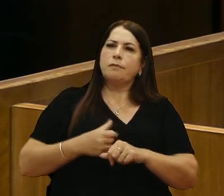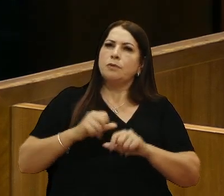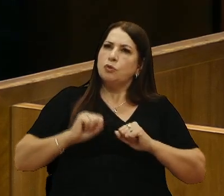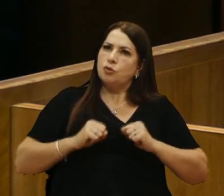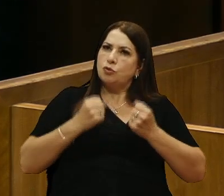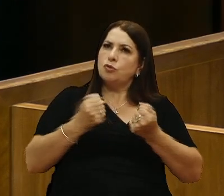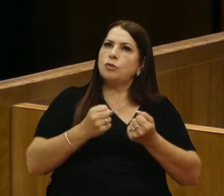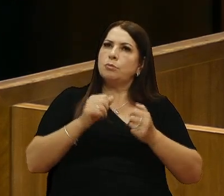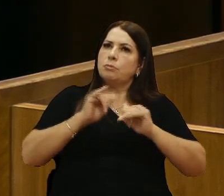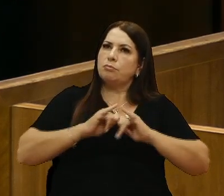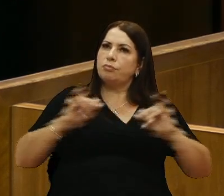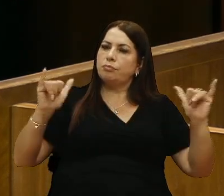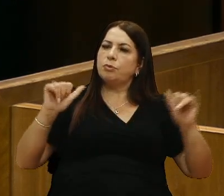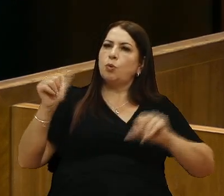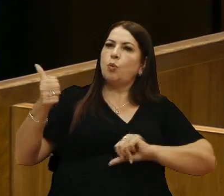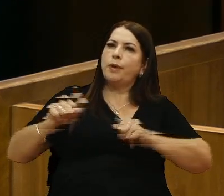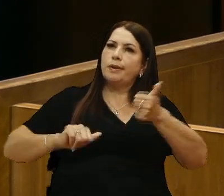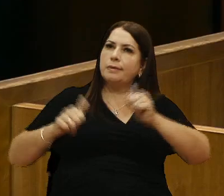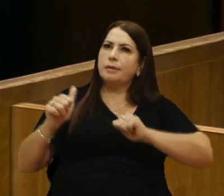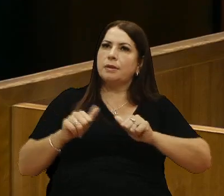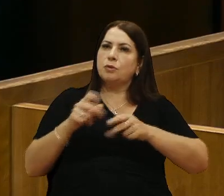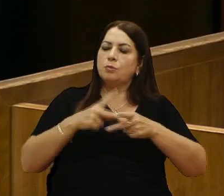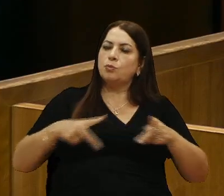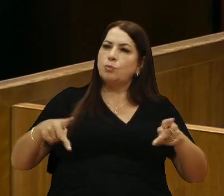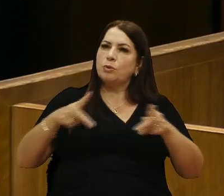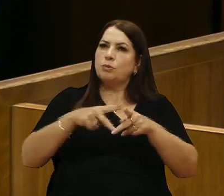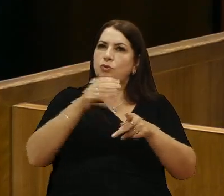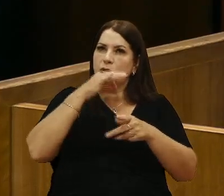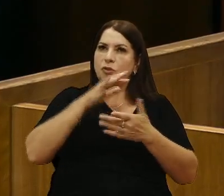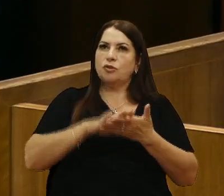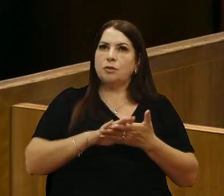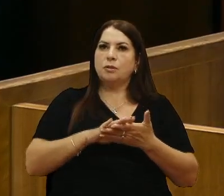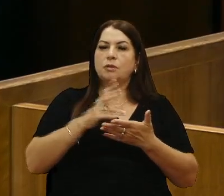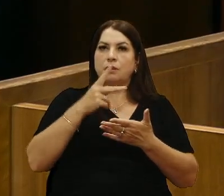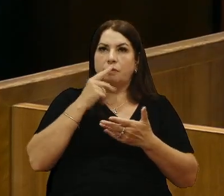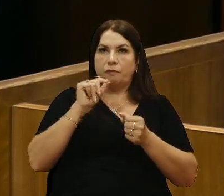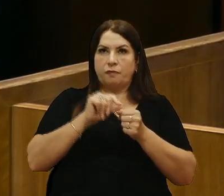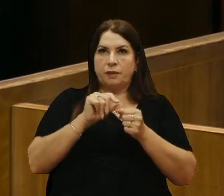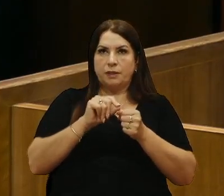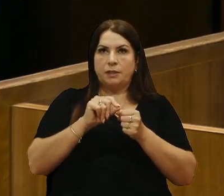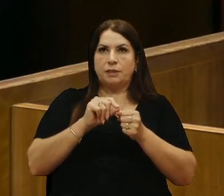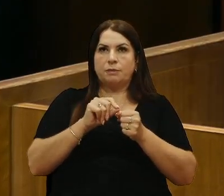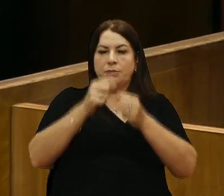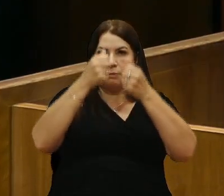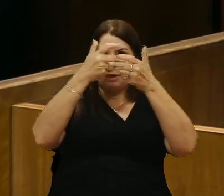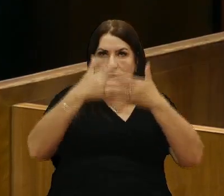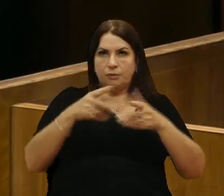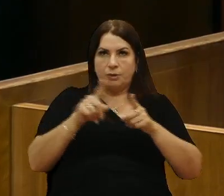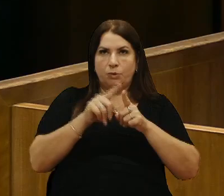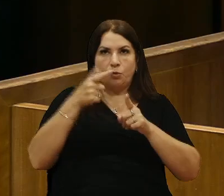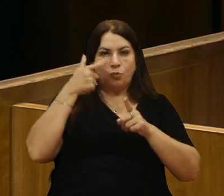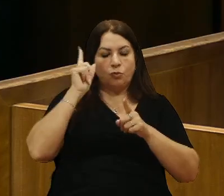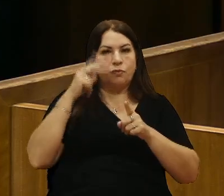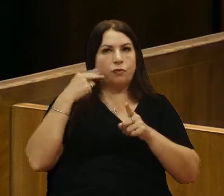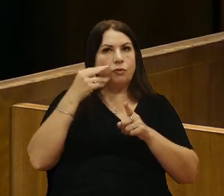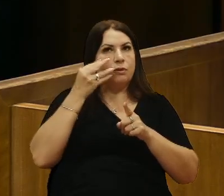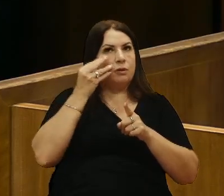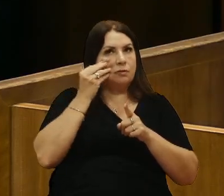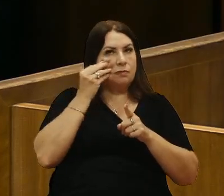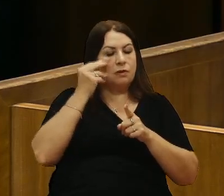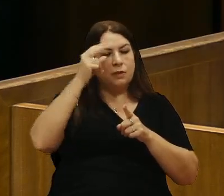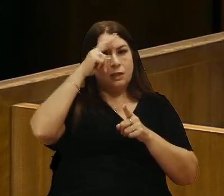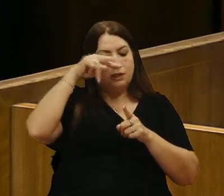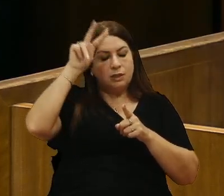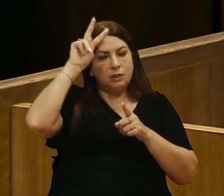para levar informação de qualidade à população de Caxias do Sul. Quero fazer uma breve explanação também. Ontem o vereador Jack, o vereador Edson